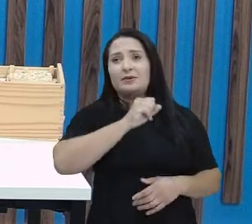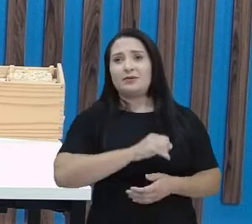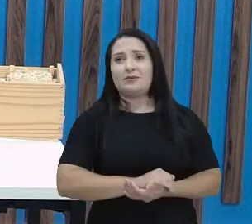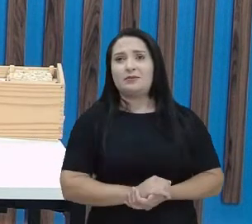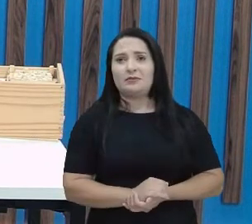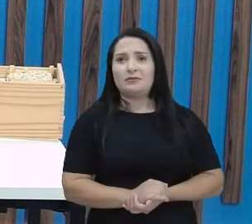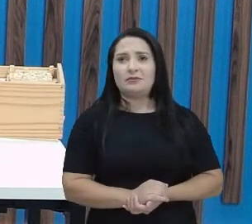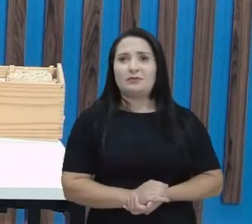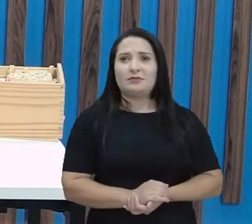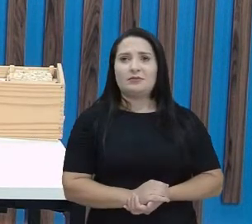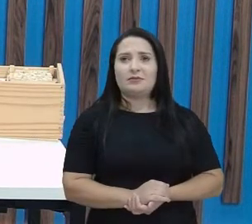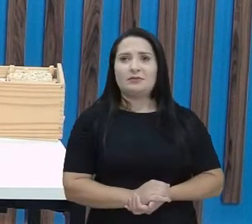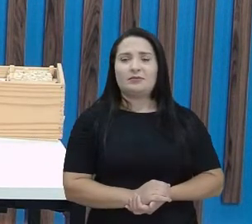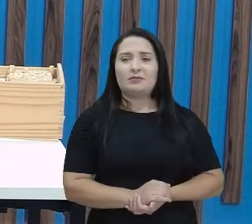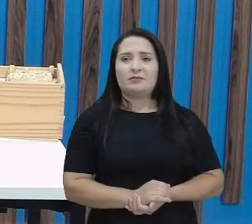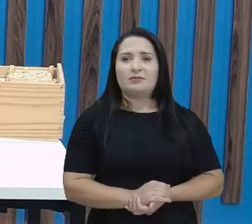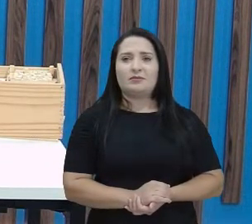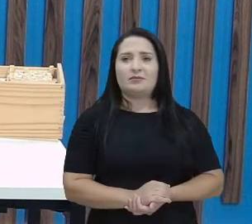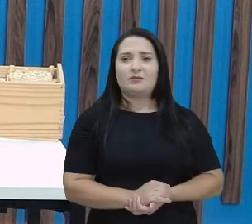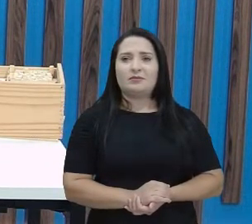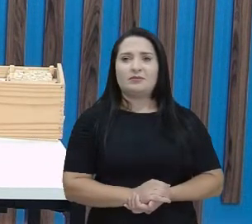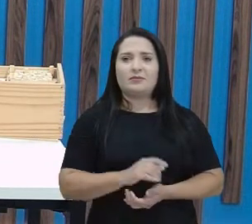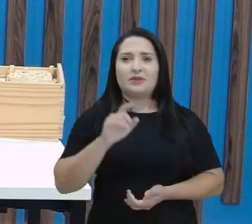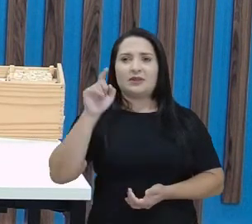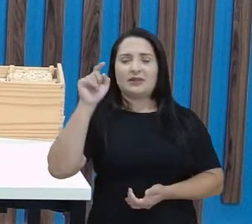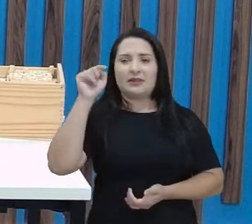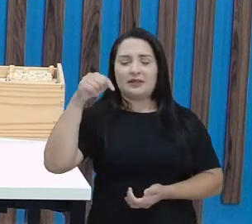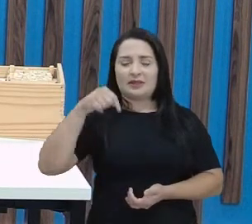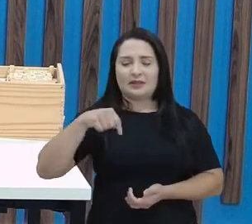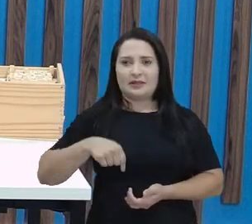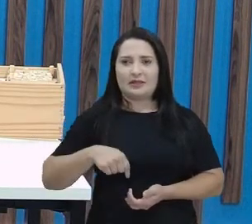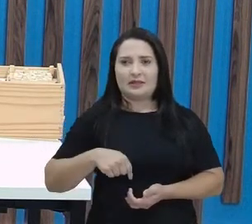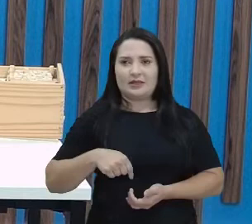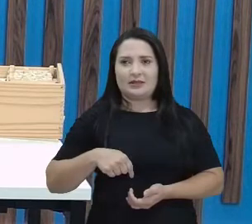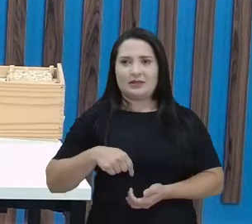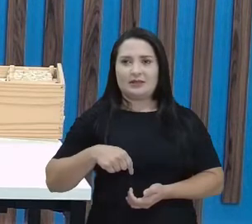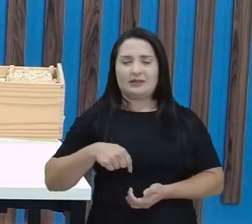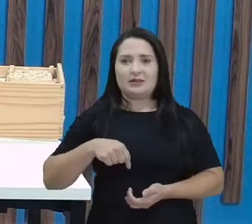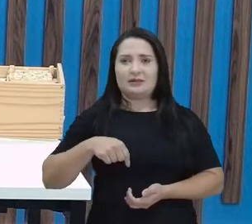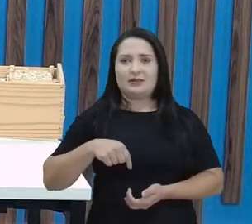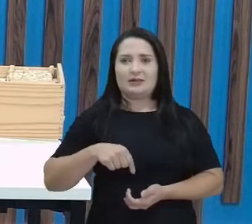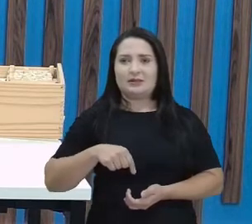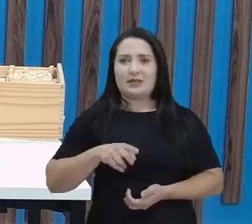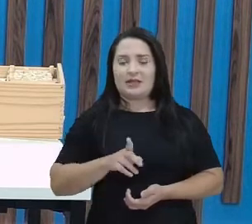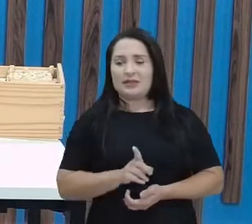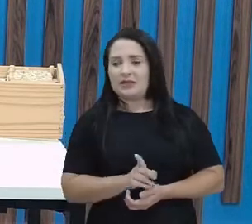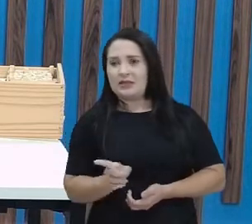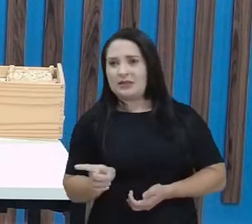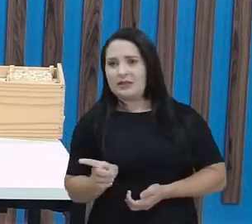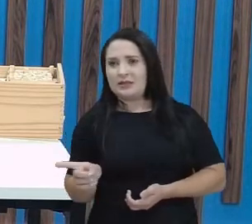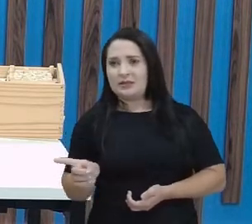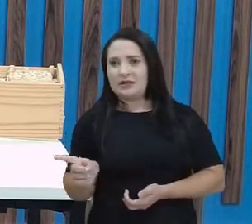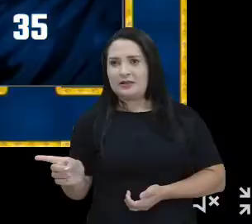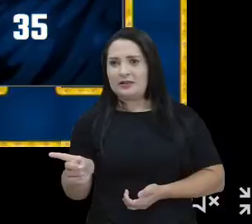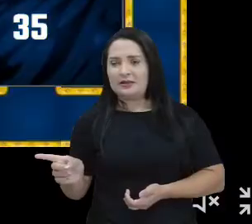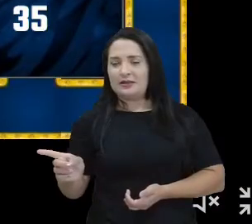rápido. Desce. Para baixo, bora. Aí vem para... Direita.